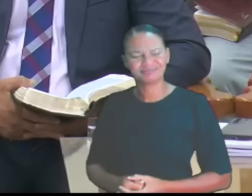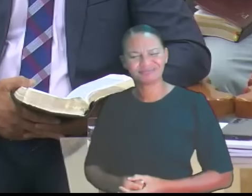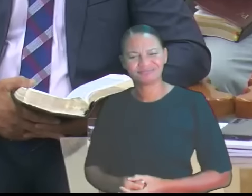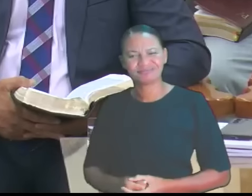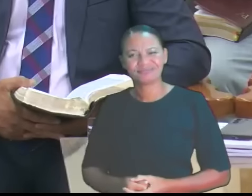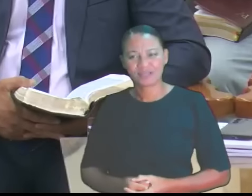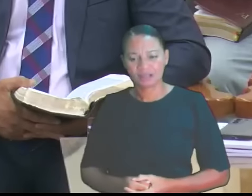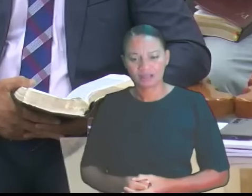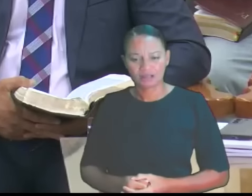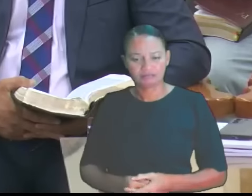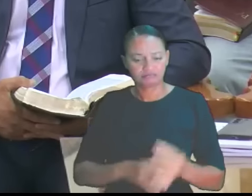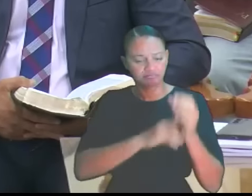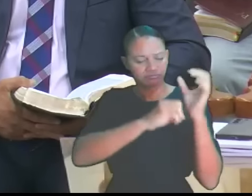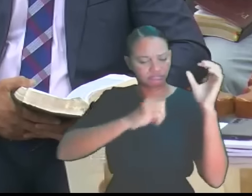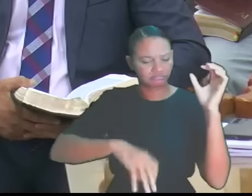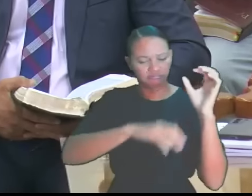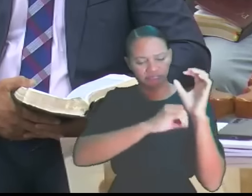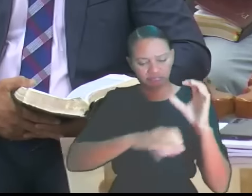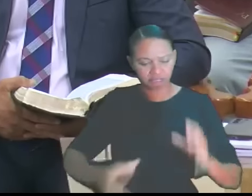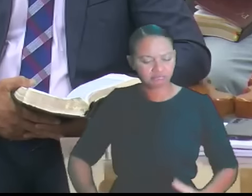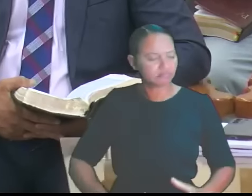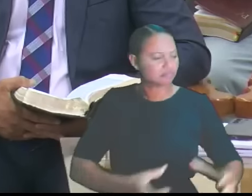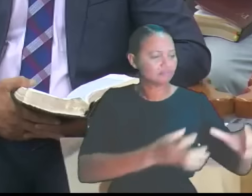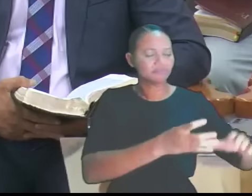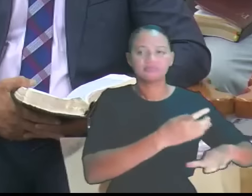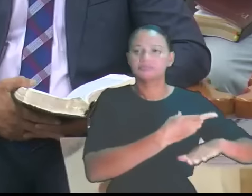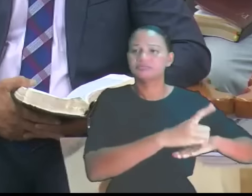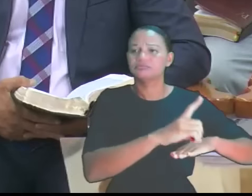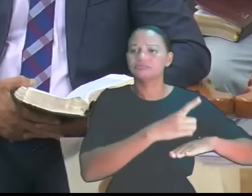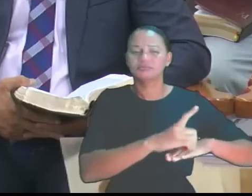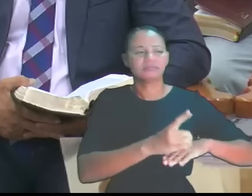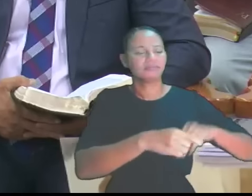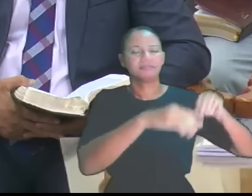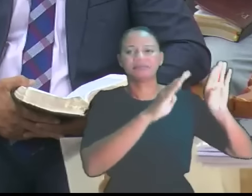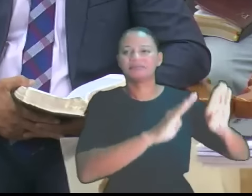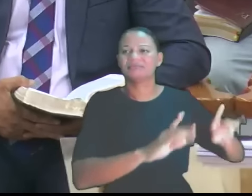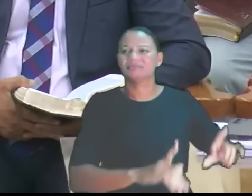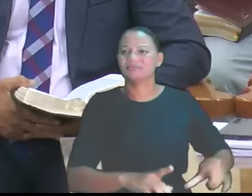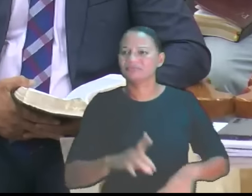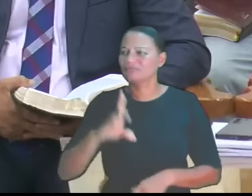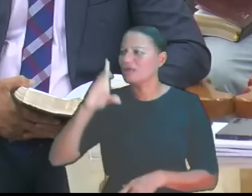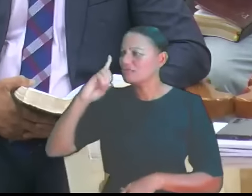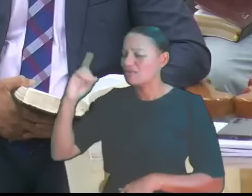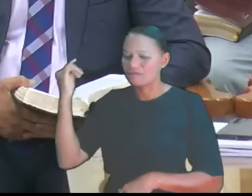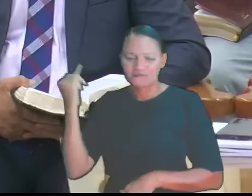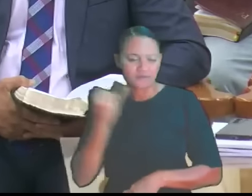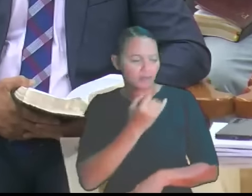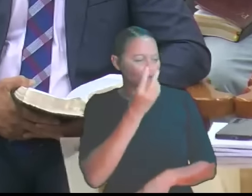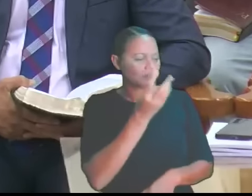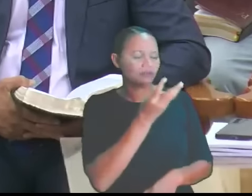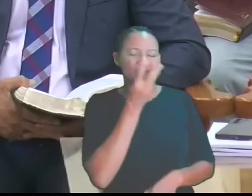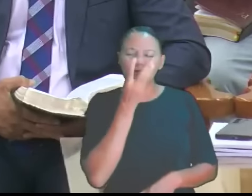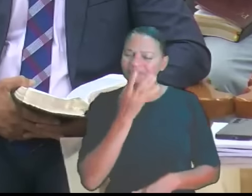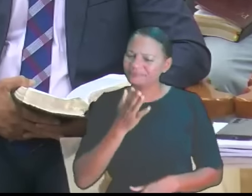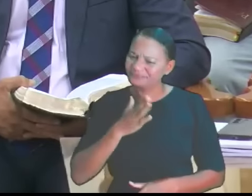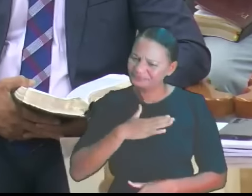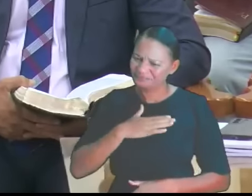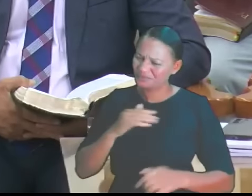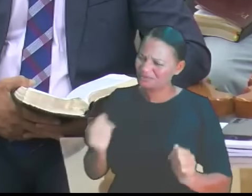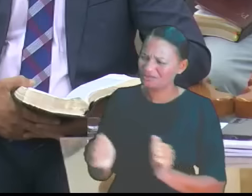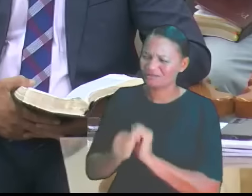Pegava a colheita, entregava a Baal. Deus disse a Isaías, disse: Isaías, a minha